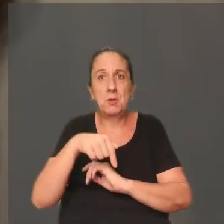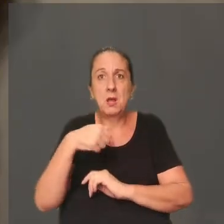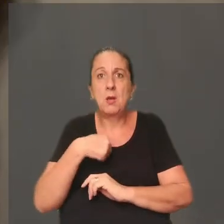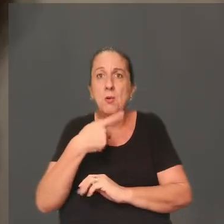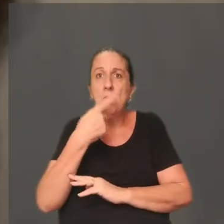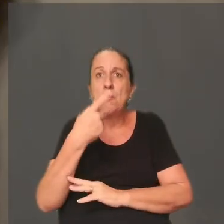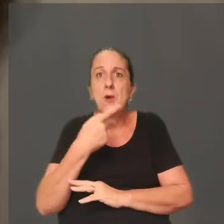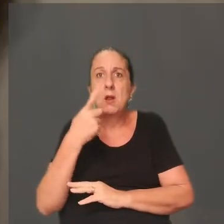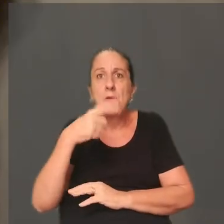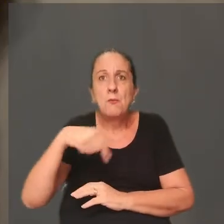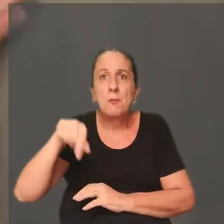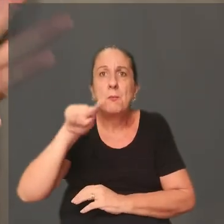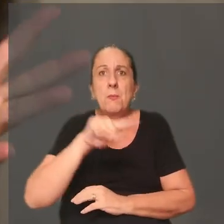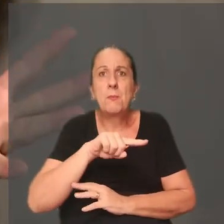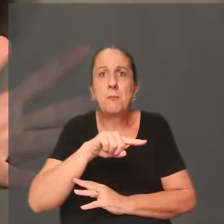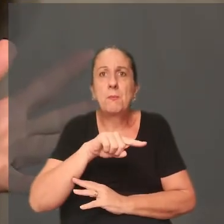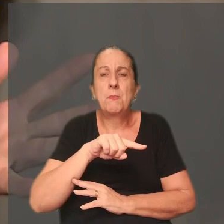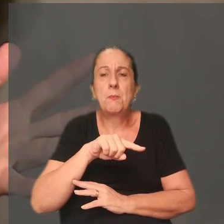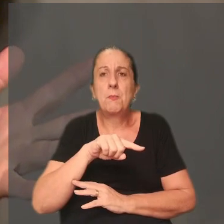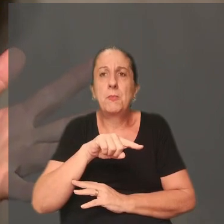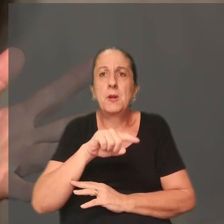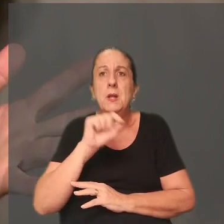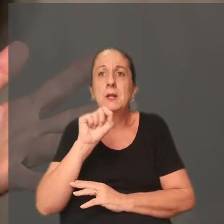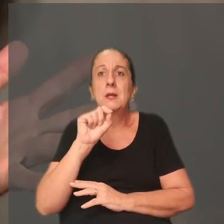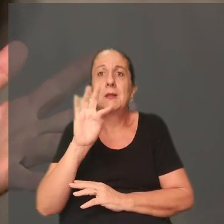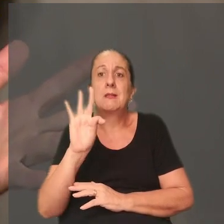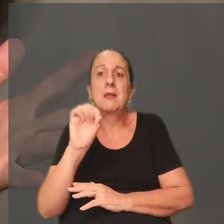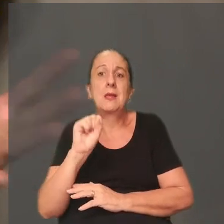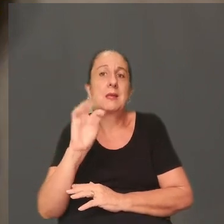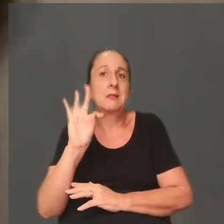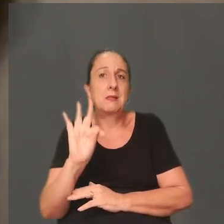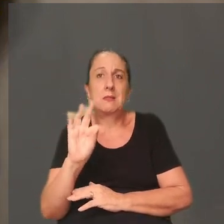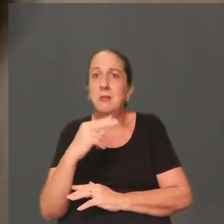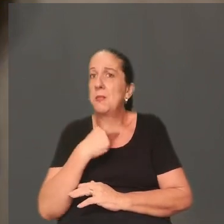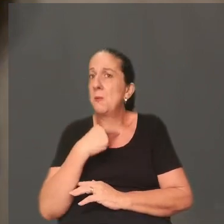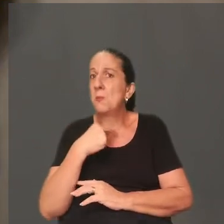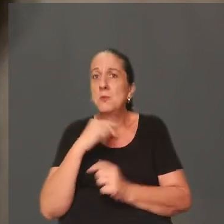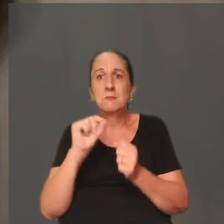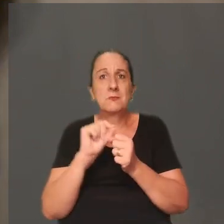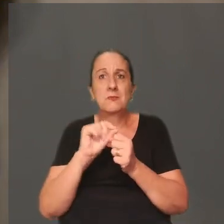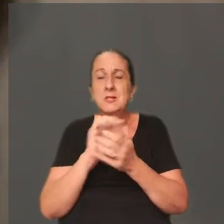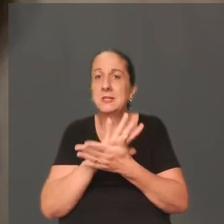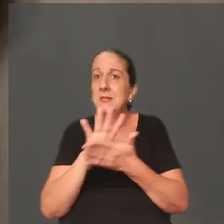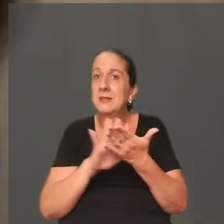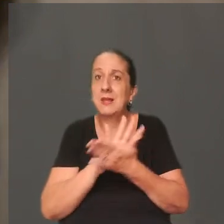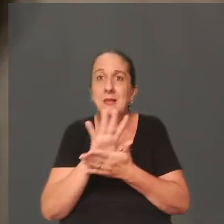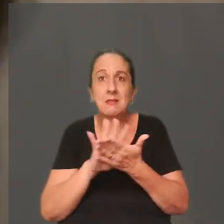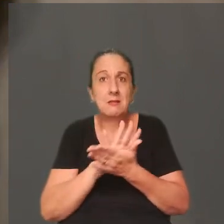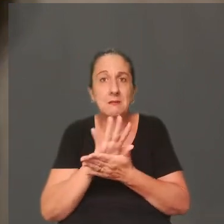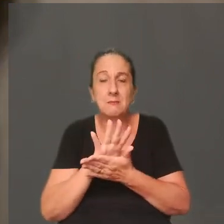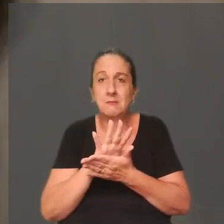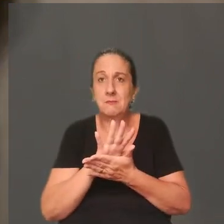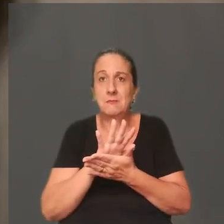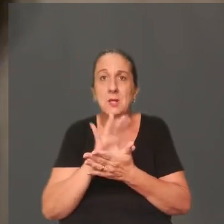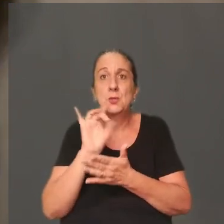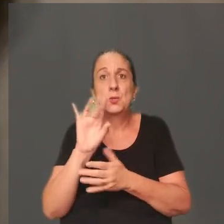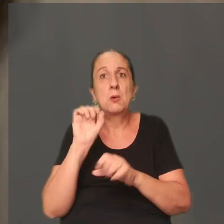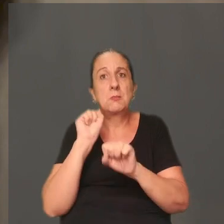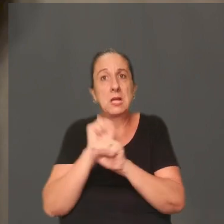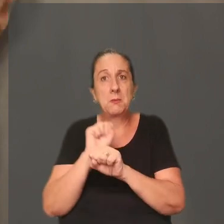cá, e eu dizia para eles o seguinte, que o TST não podia fazer absolutamente nada, a não